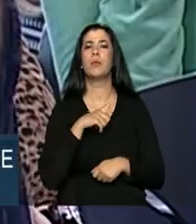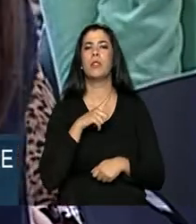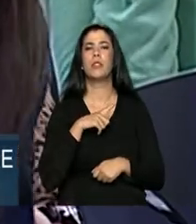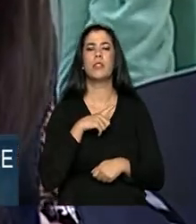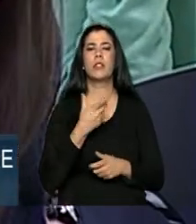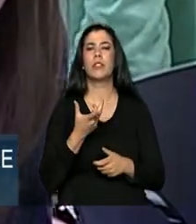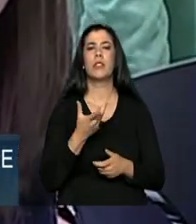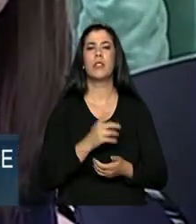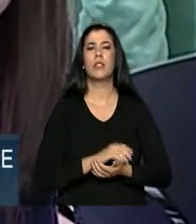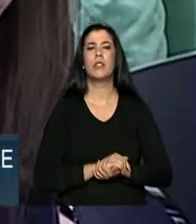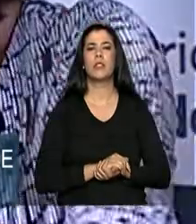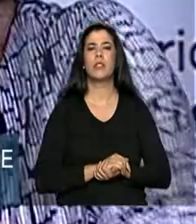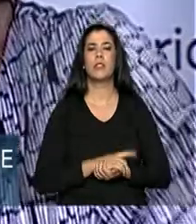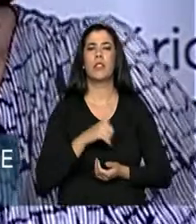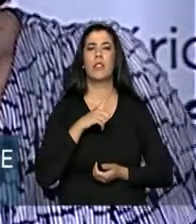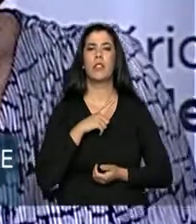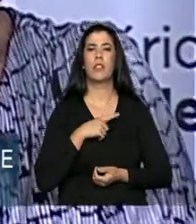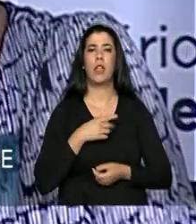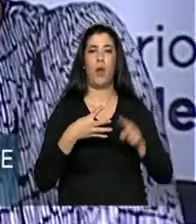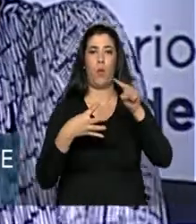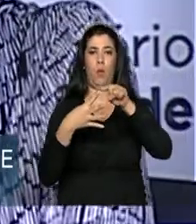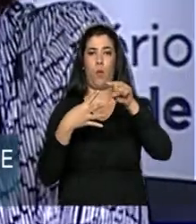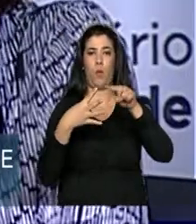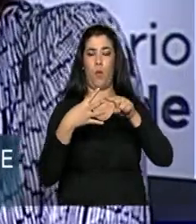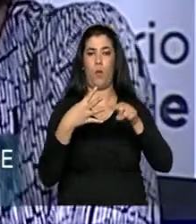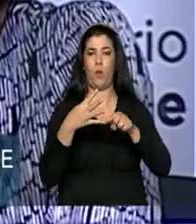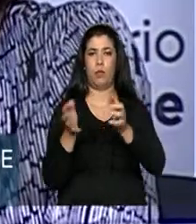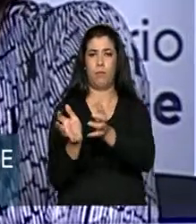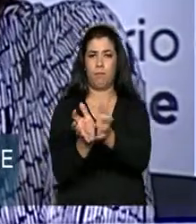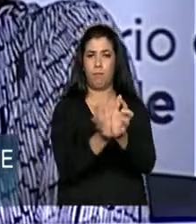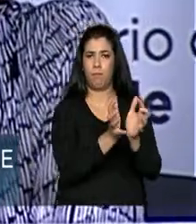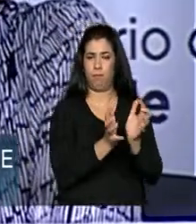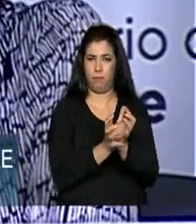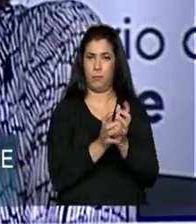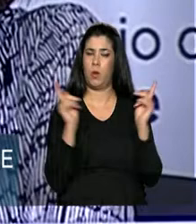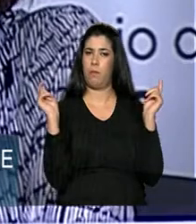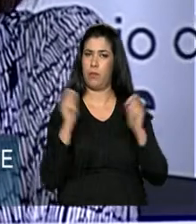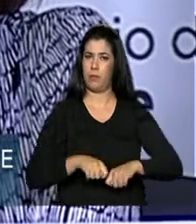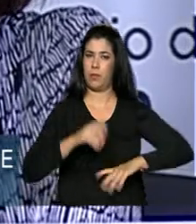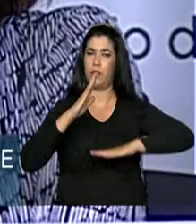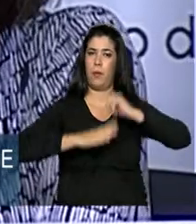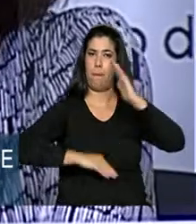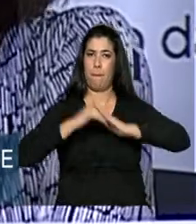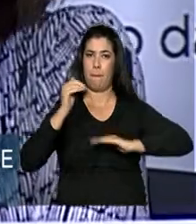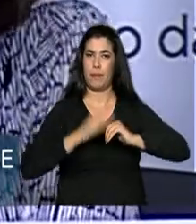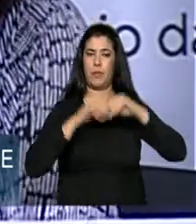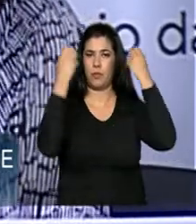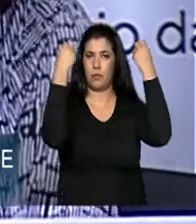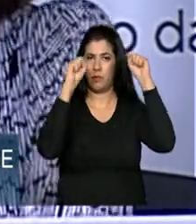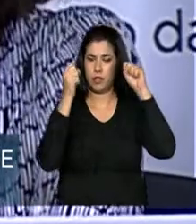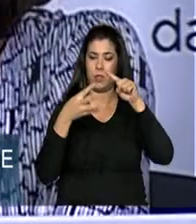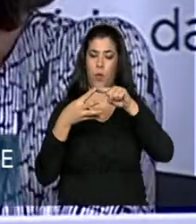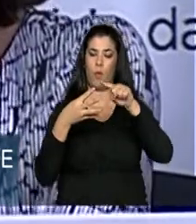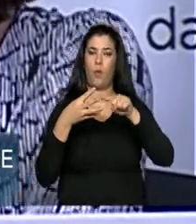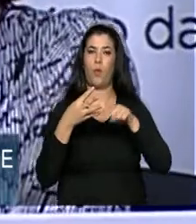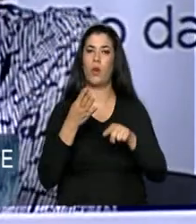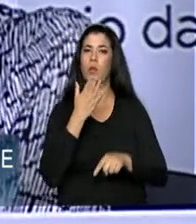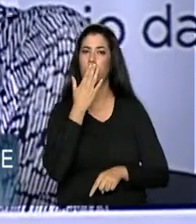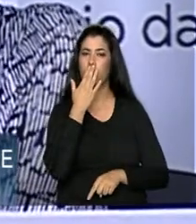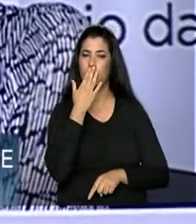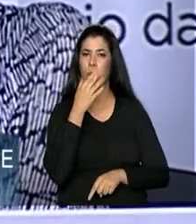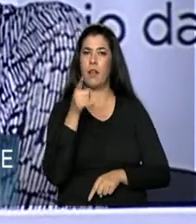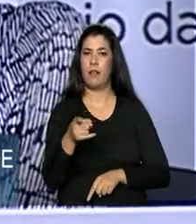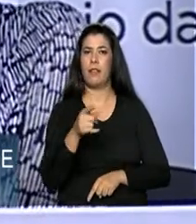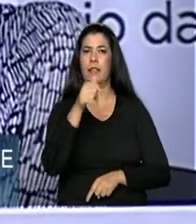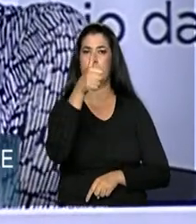São quatro domínios possíveis da prática da atividade física. Nesse, especificamente,